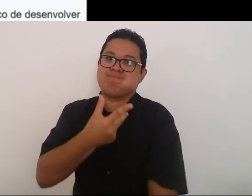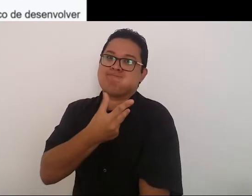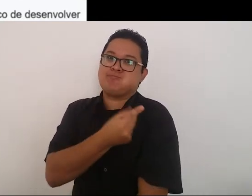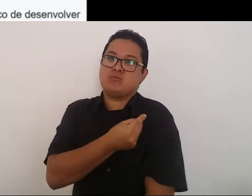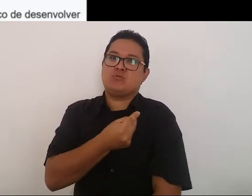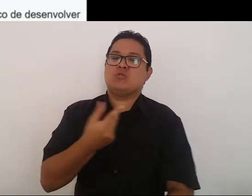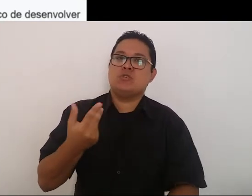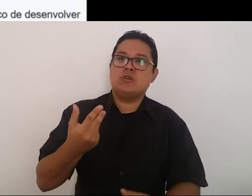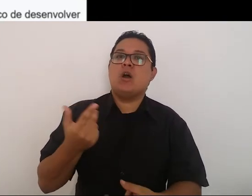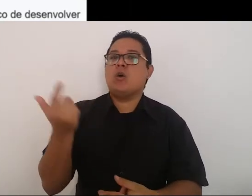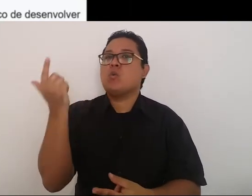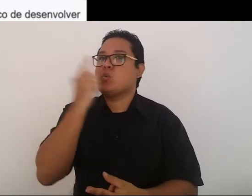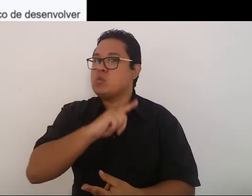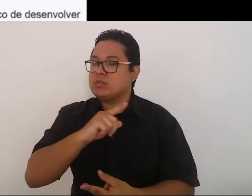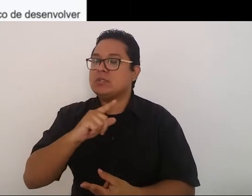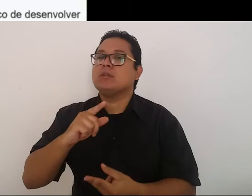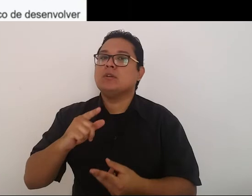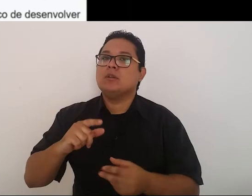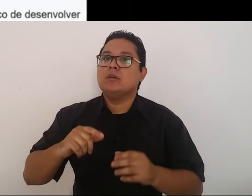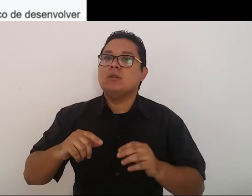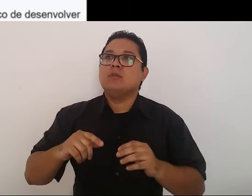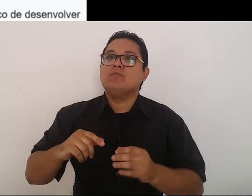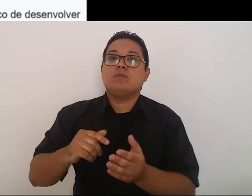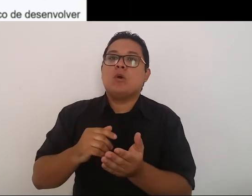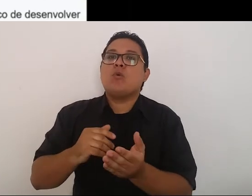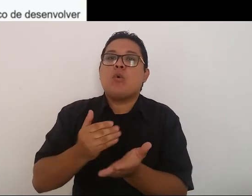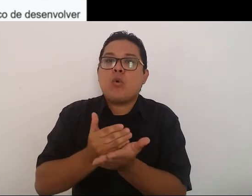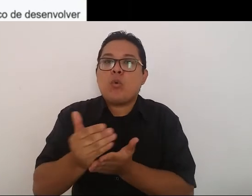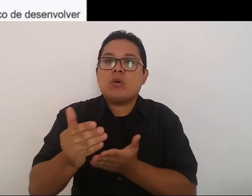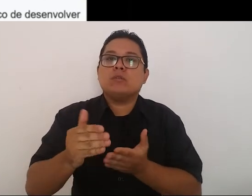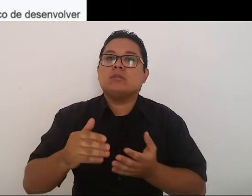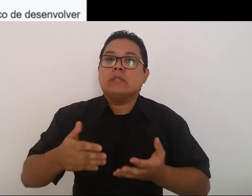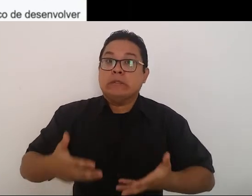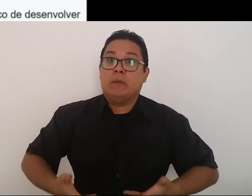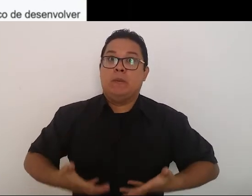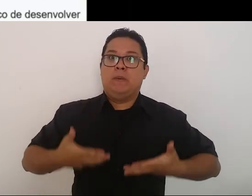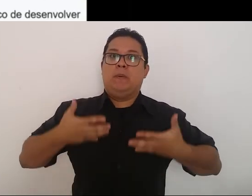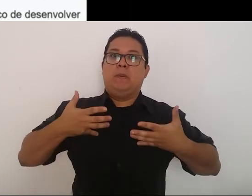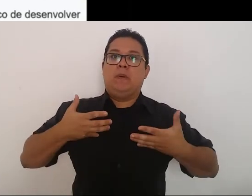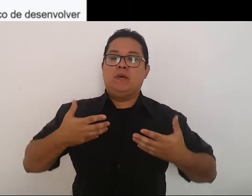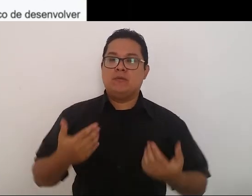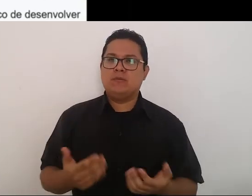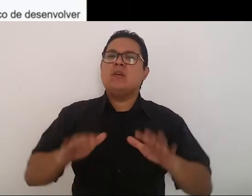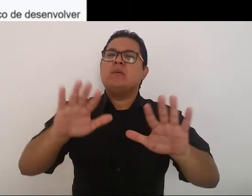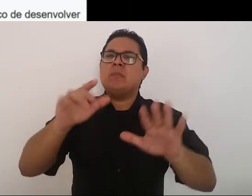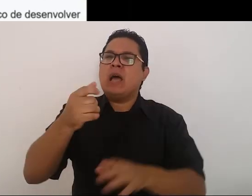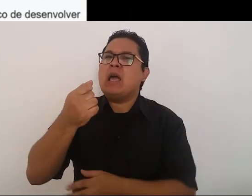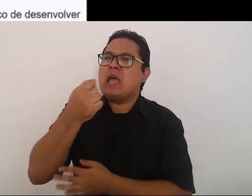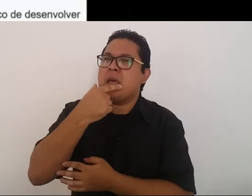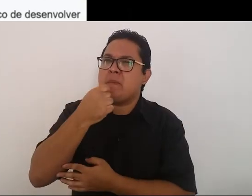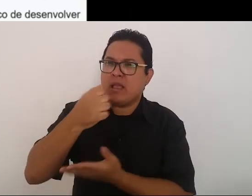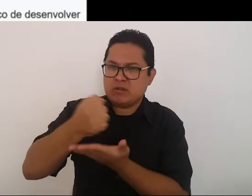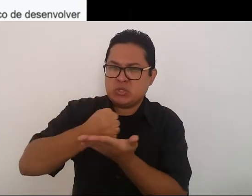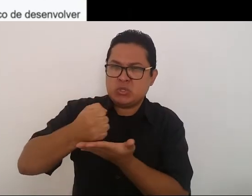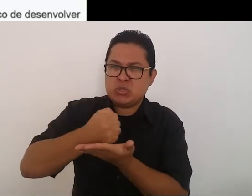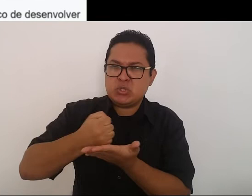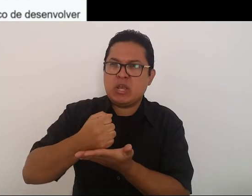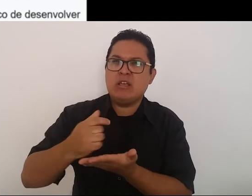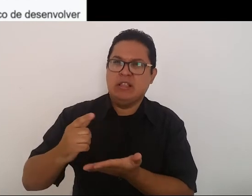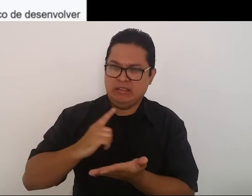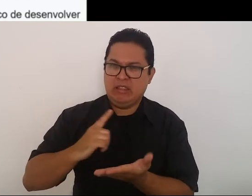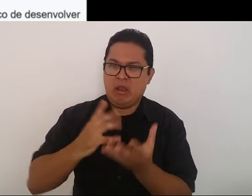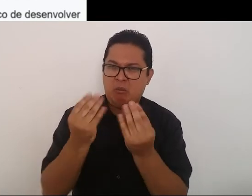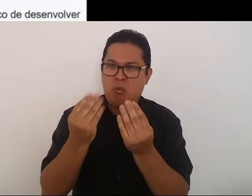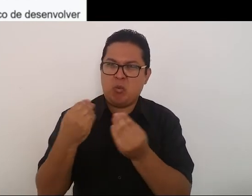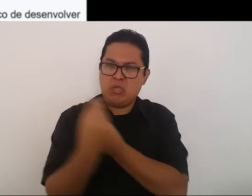medicamento contra vírus são pouquíssimos que nós temos disponíveis e eles são bem restritos,